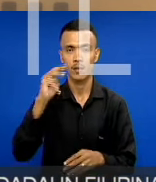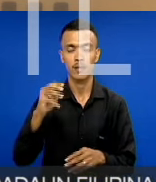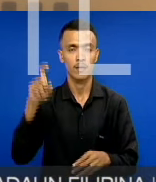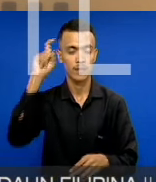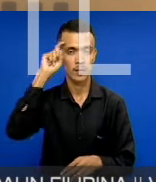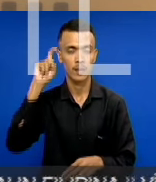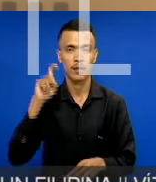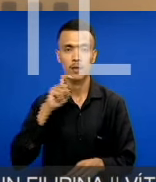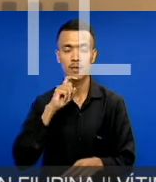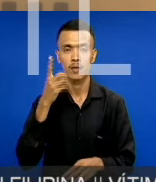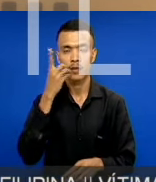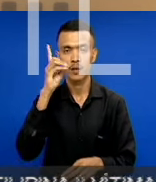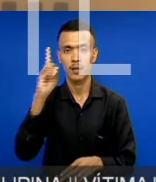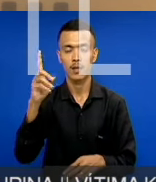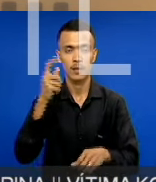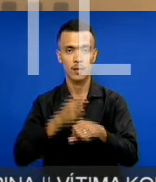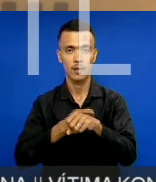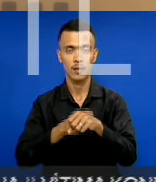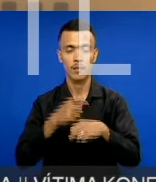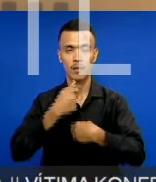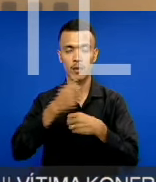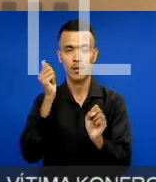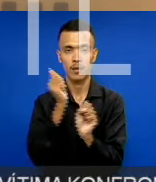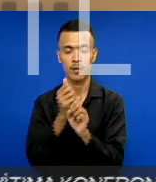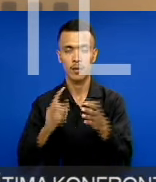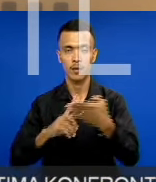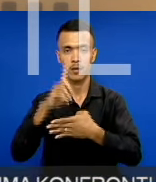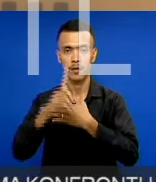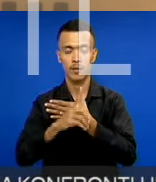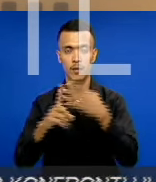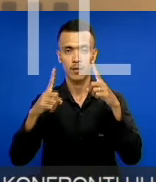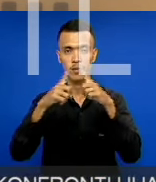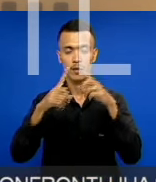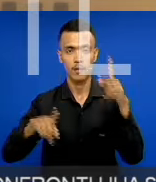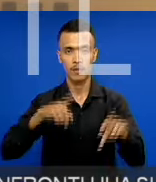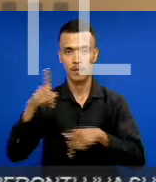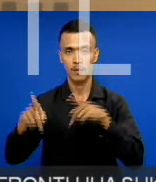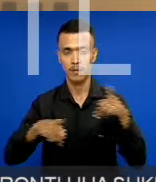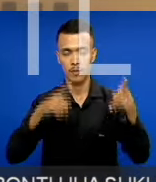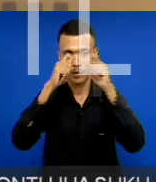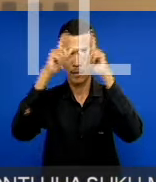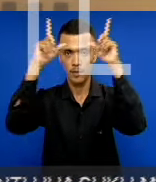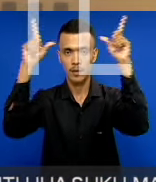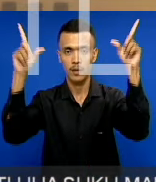Que relação na Guzmão declara tempo ou na ato ralo desenvolvimento do povo Timor-Leste.